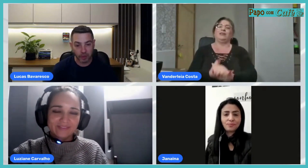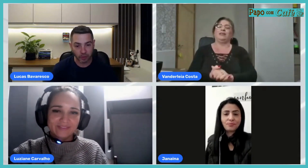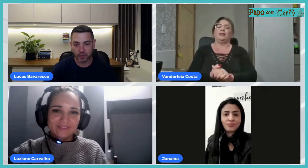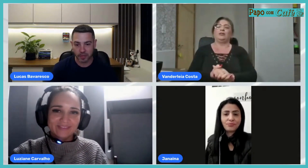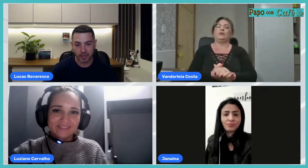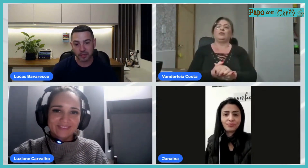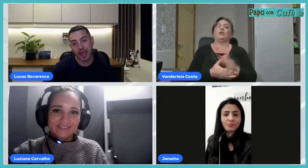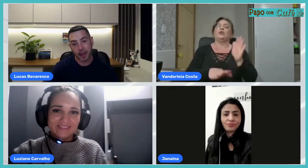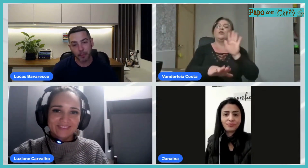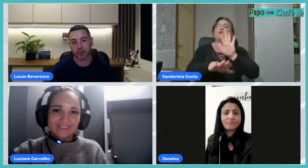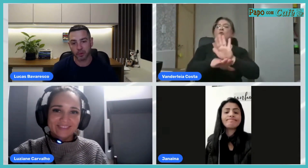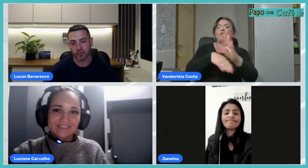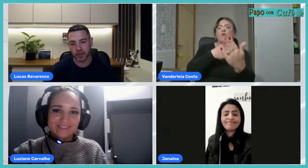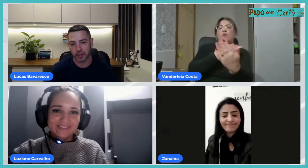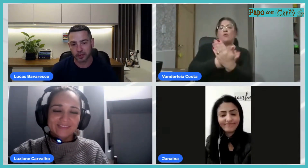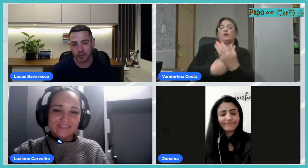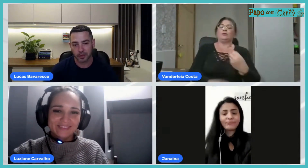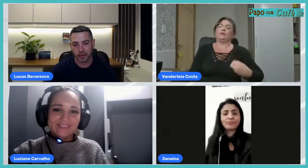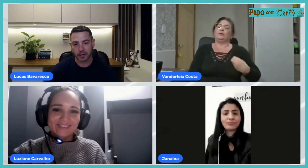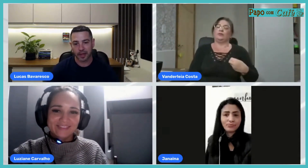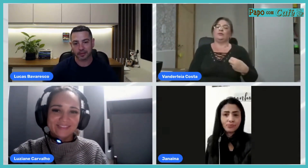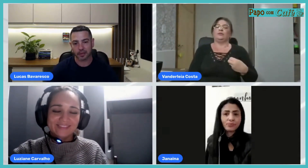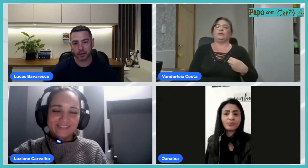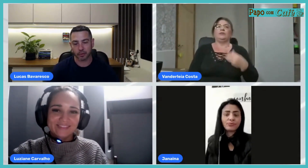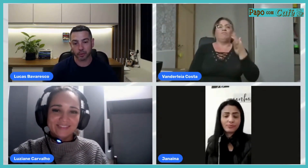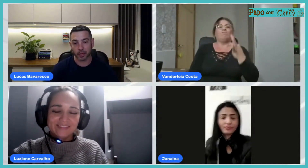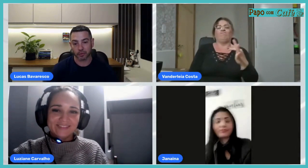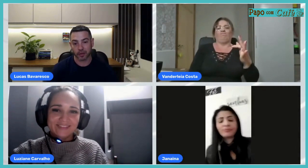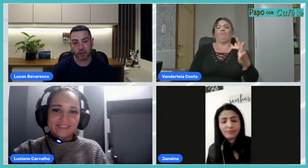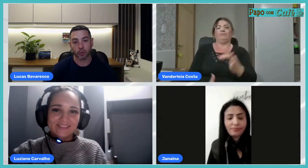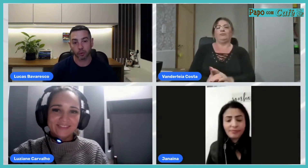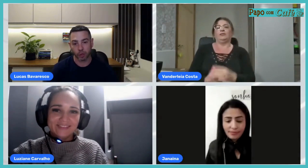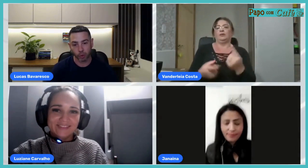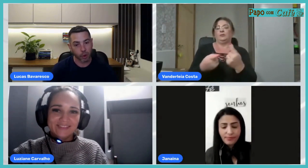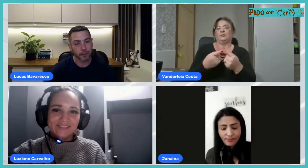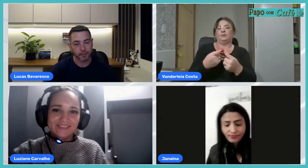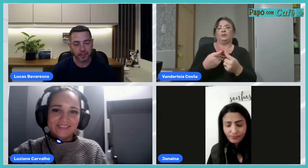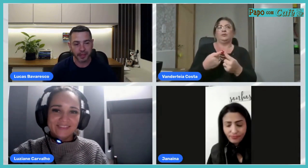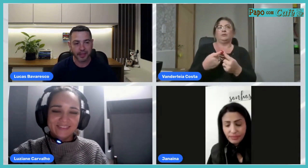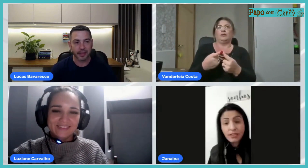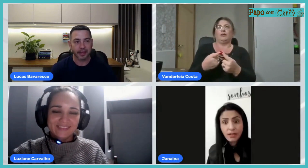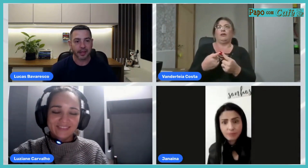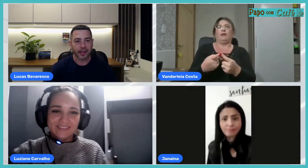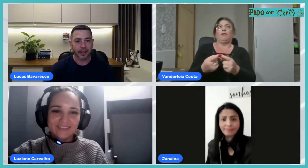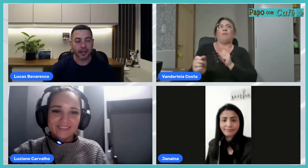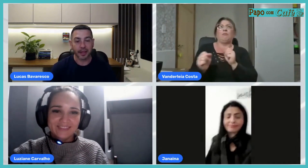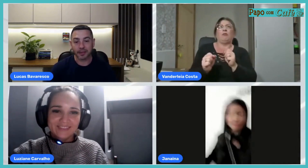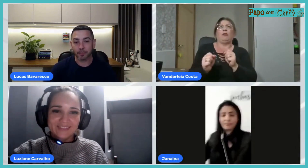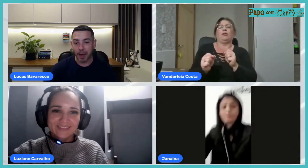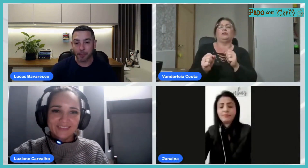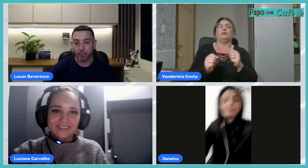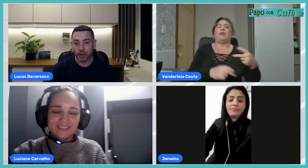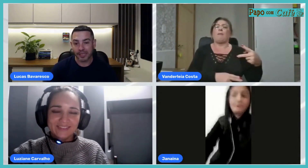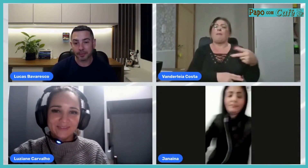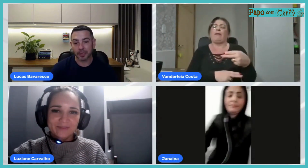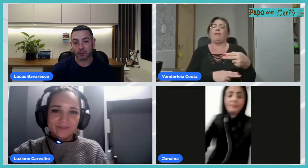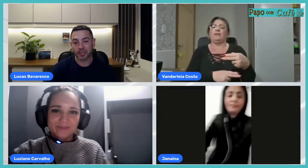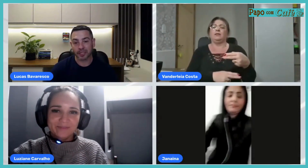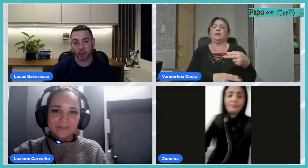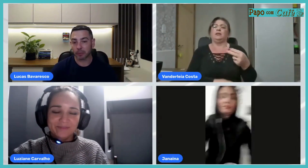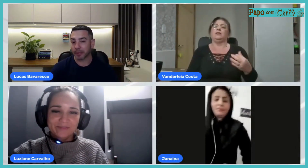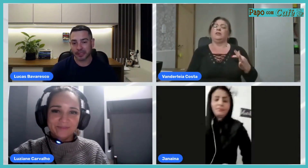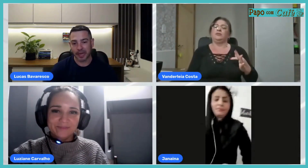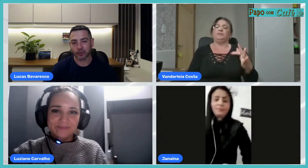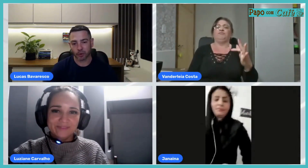missão de vida de vocês. É uma missão de vida, né? Senão muitas vezes não continua. Sim. E esse papo já era para